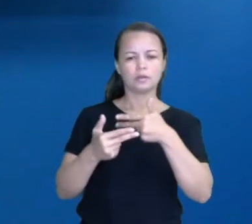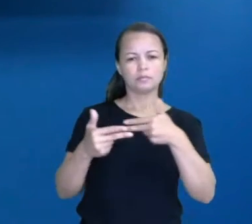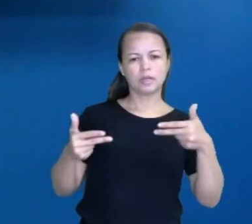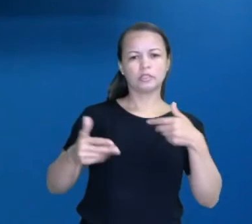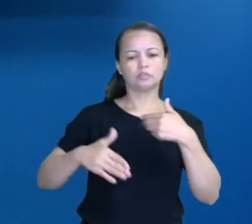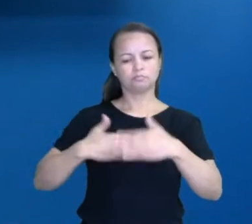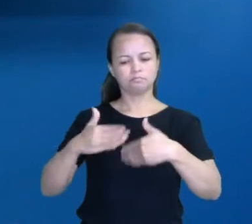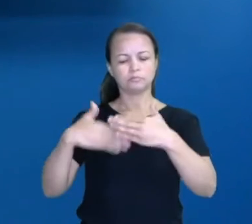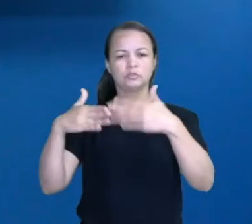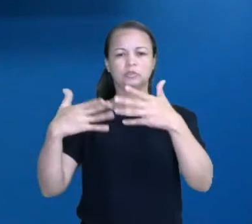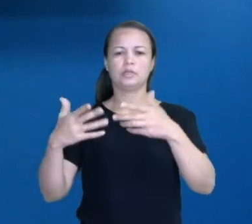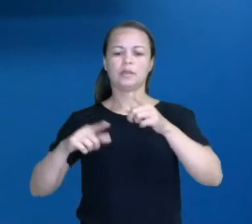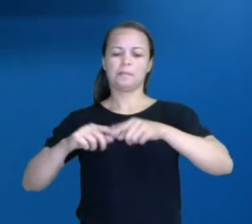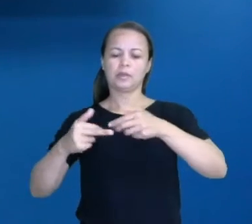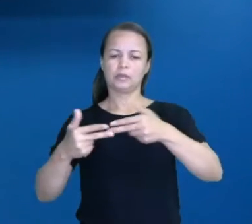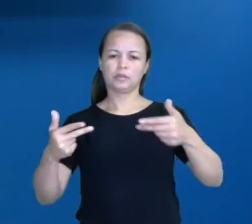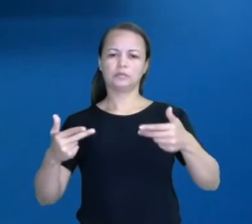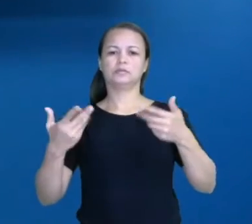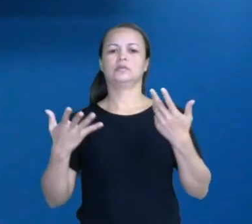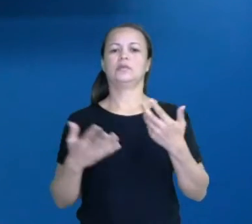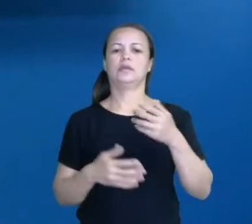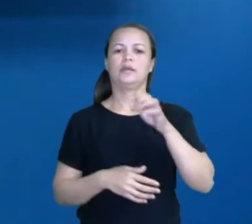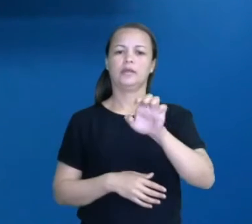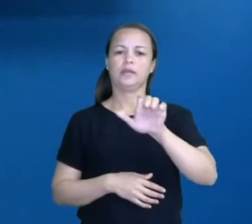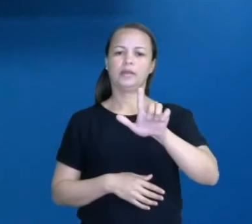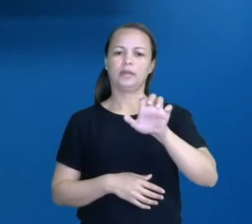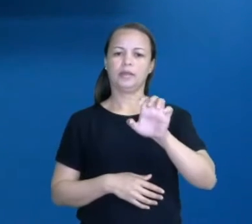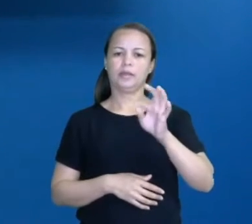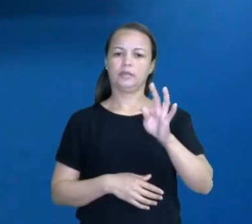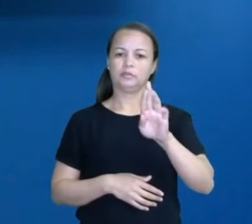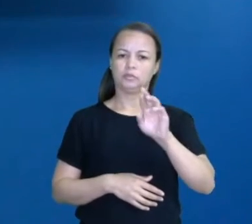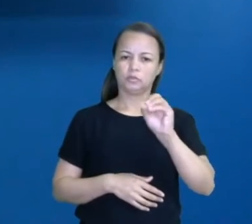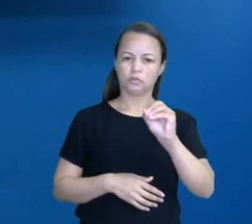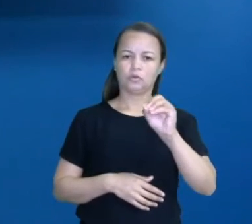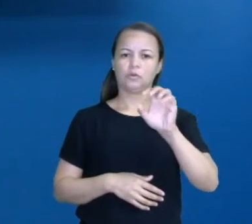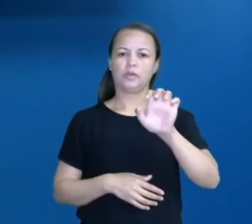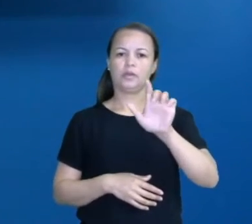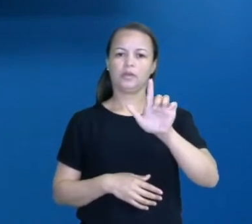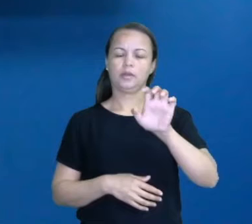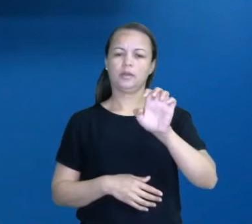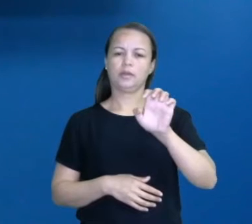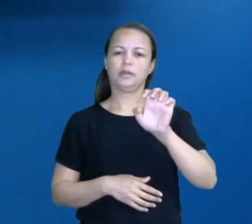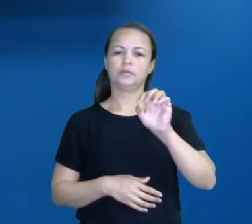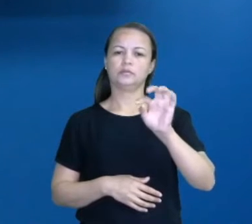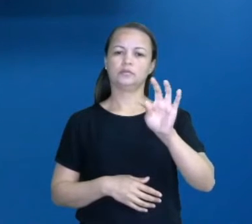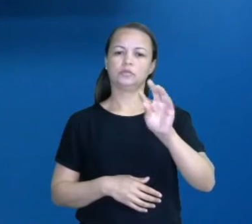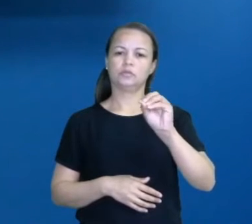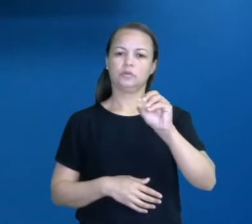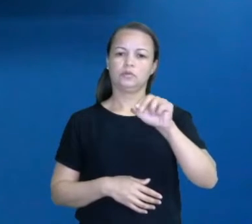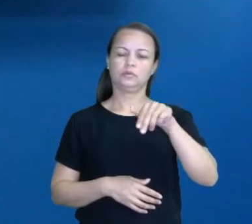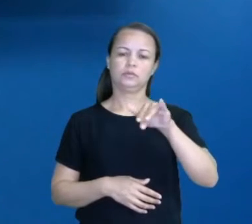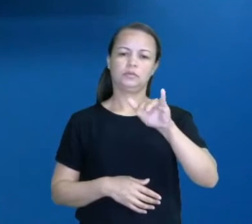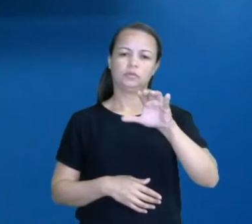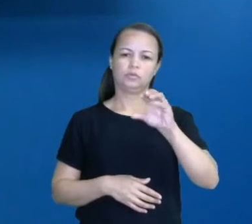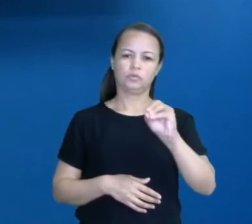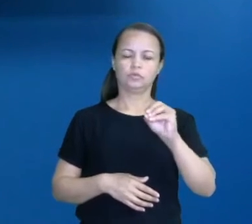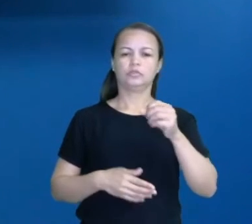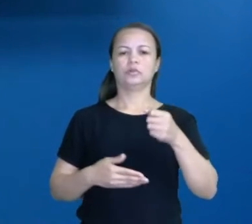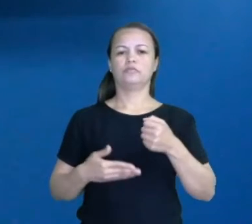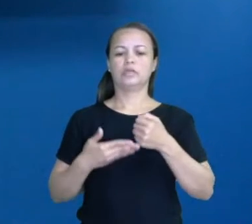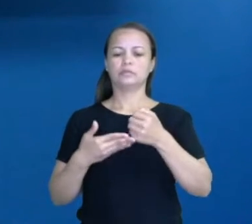mais materiais eletroeletrônicos, eletrodomésticos, oferecer mais serviços. Então, esse